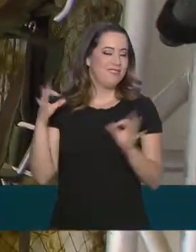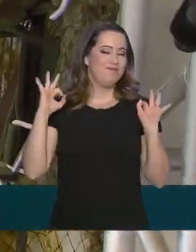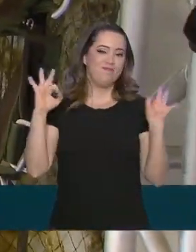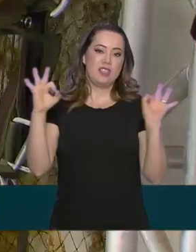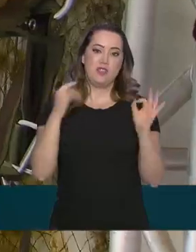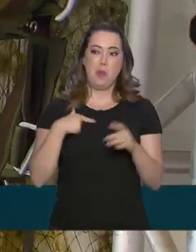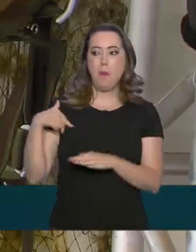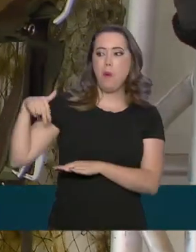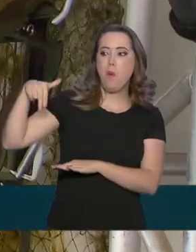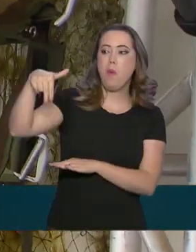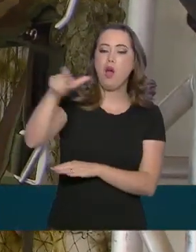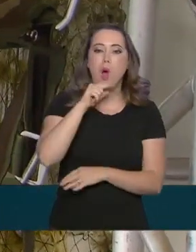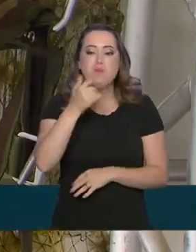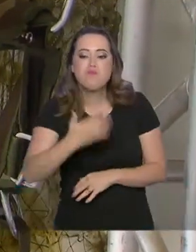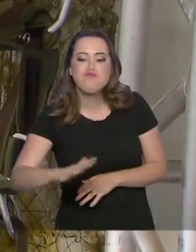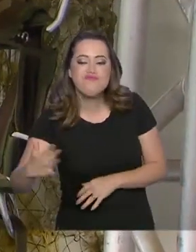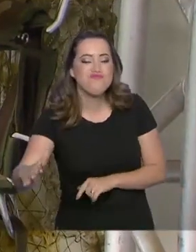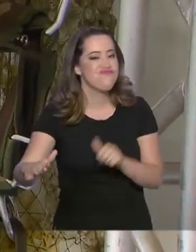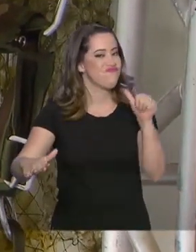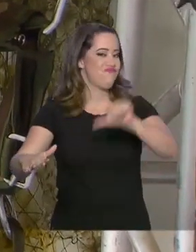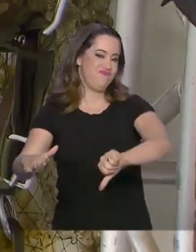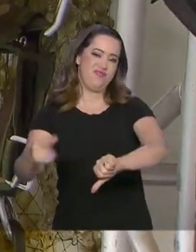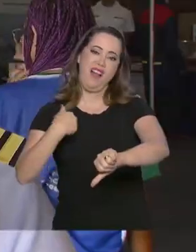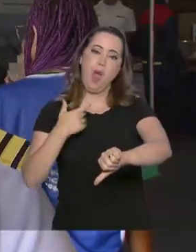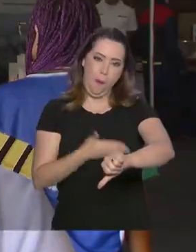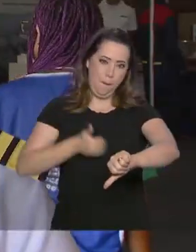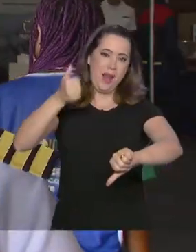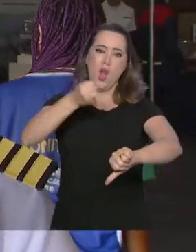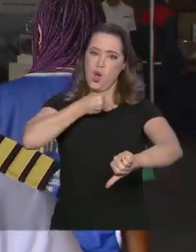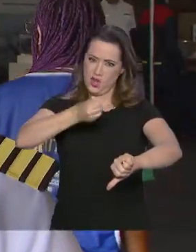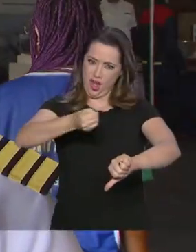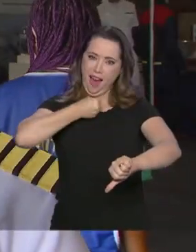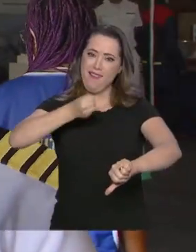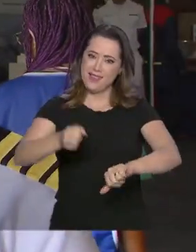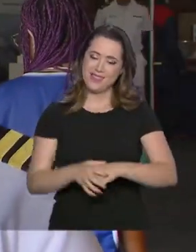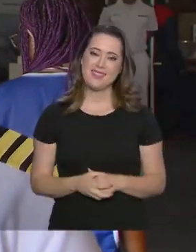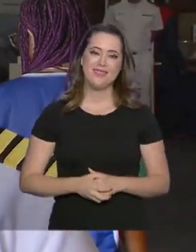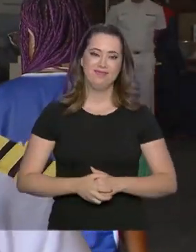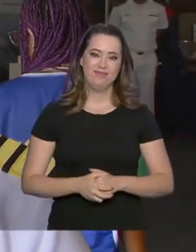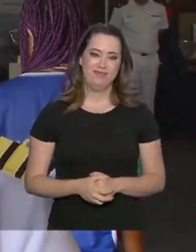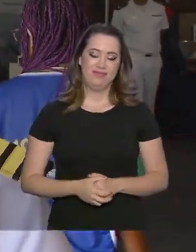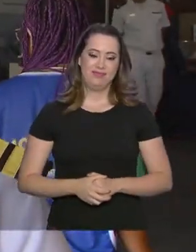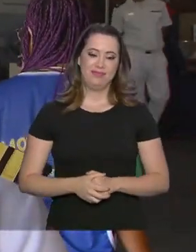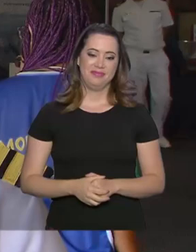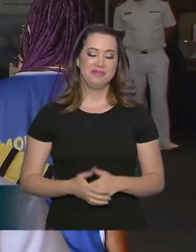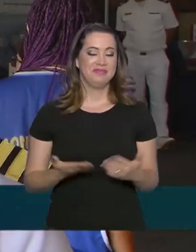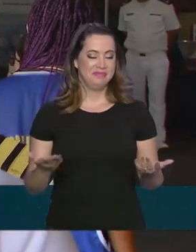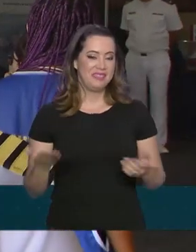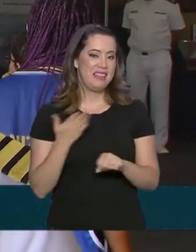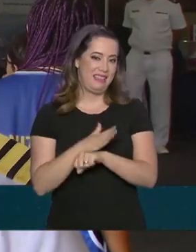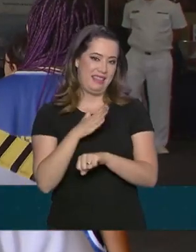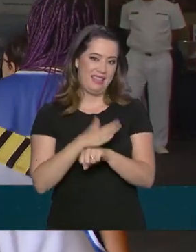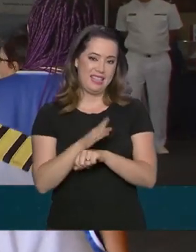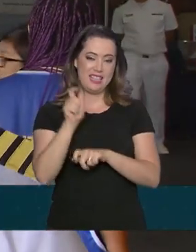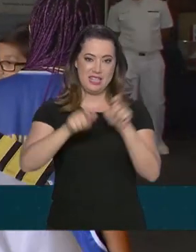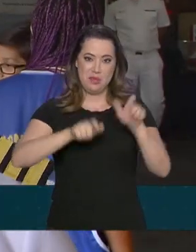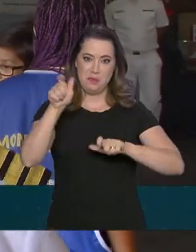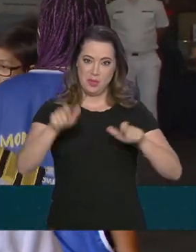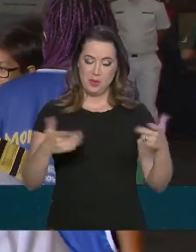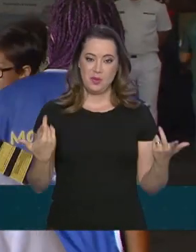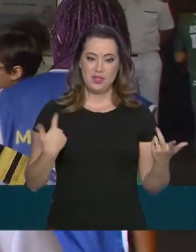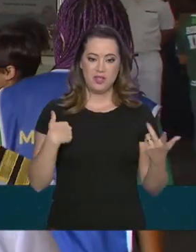levo jeito para paraquedismo. Sou melhor como jornalista. É uma maneira de treinar o aluno a